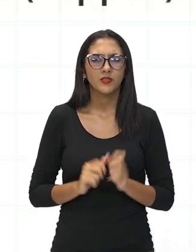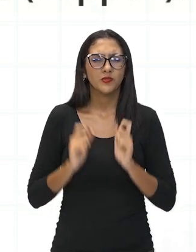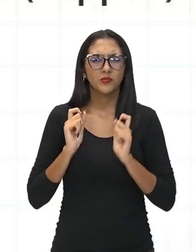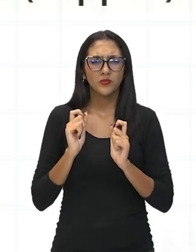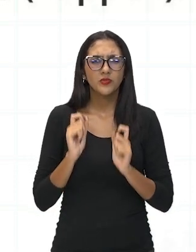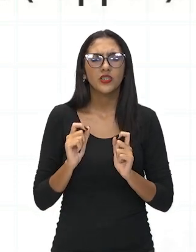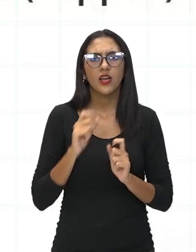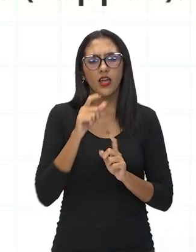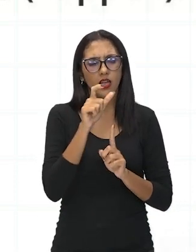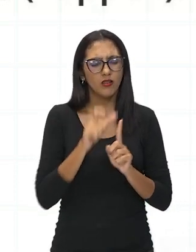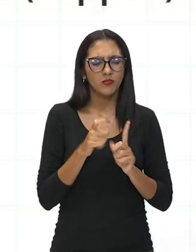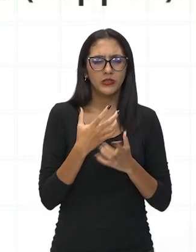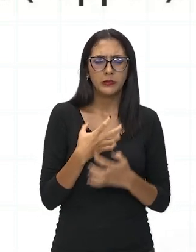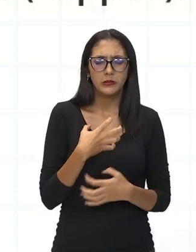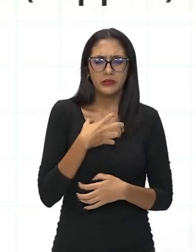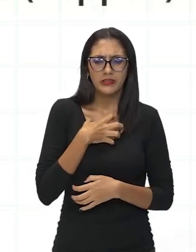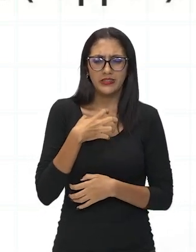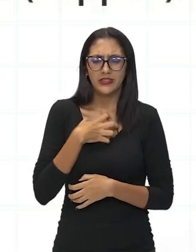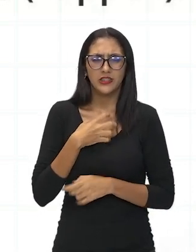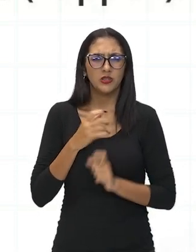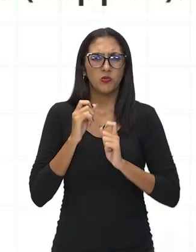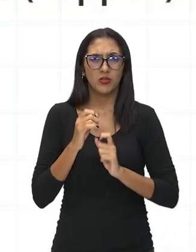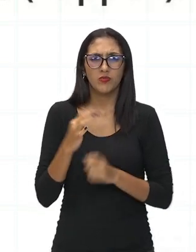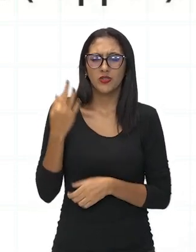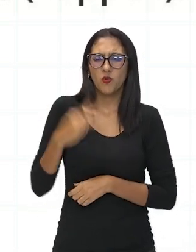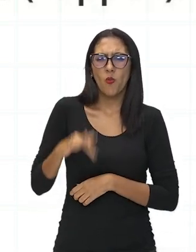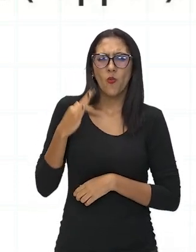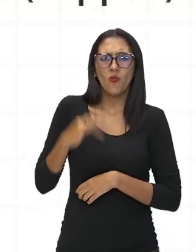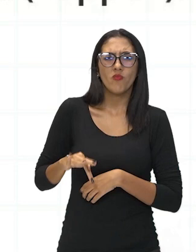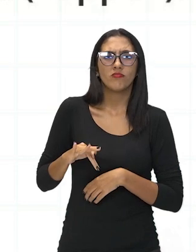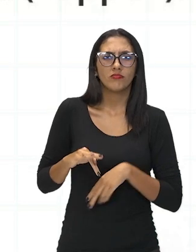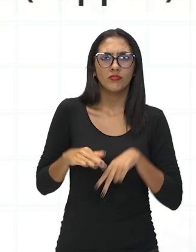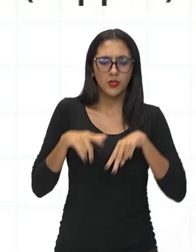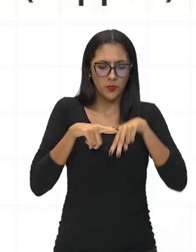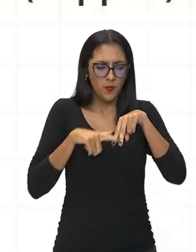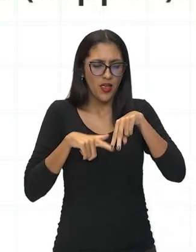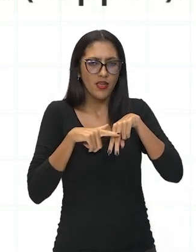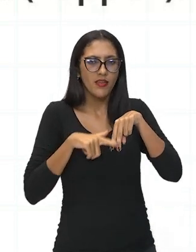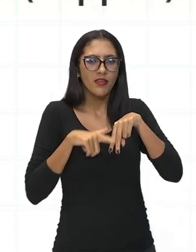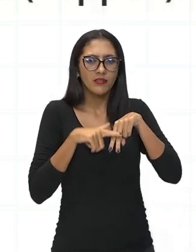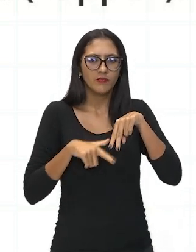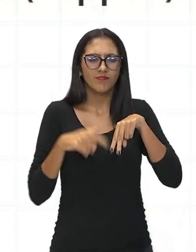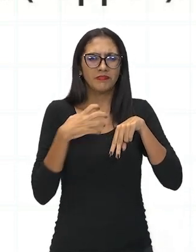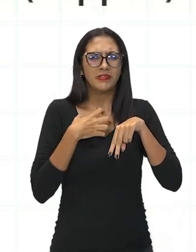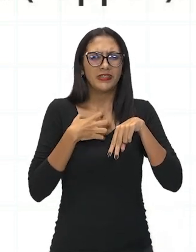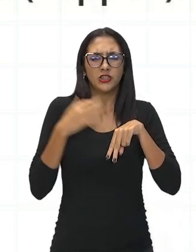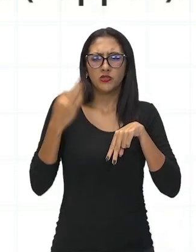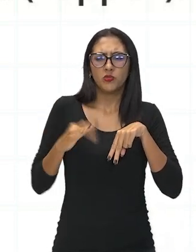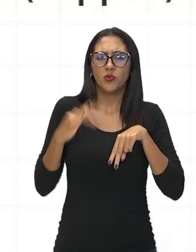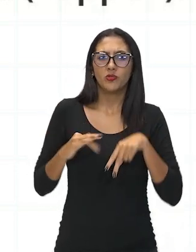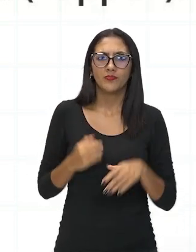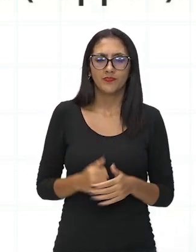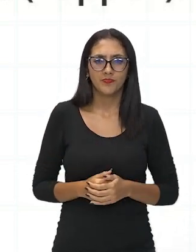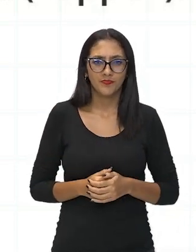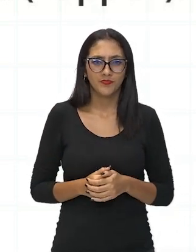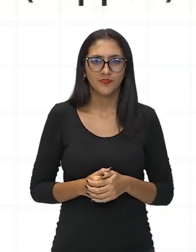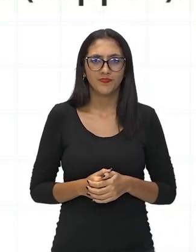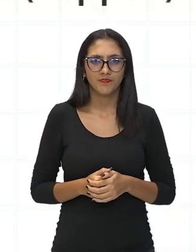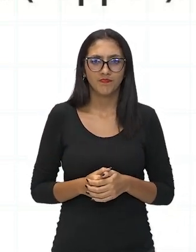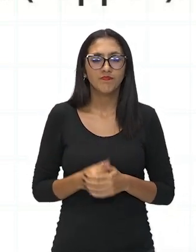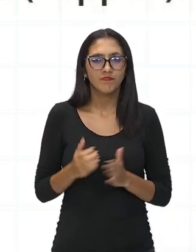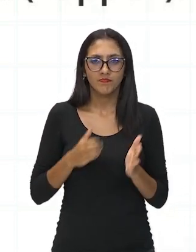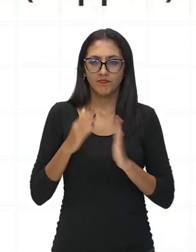dor repentina nas pernas dele. At first, primeiramente, ele pensou, he thought that